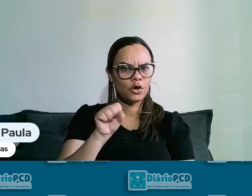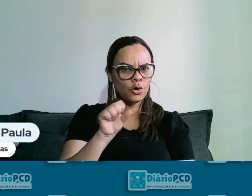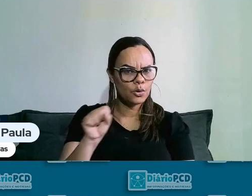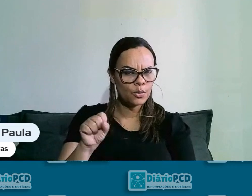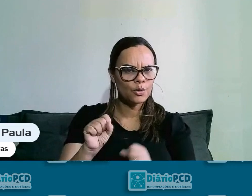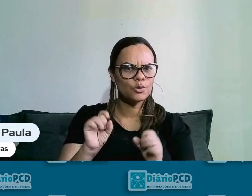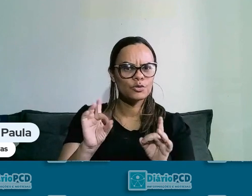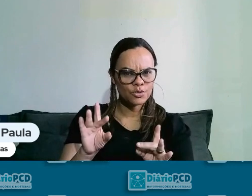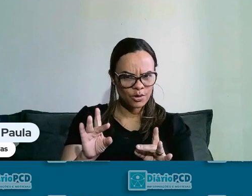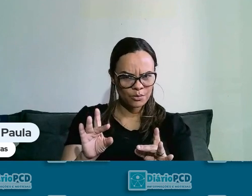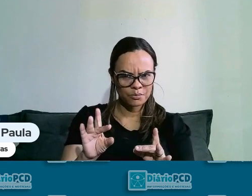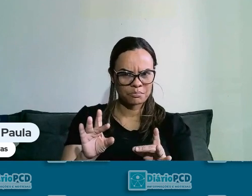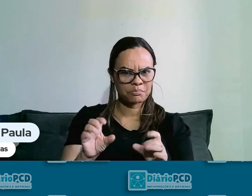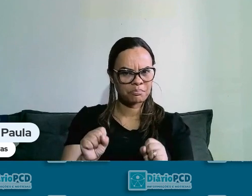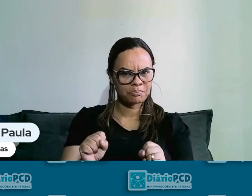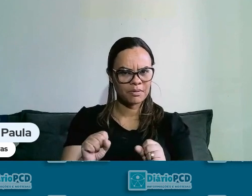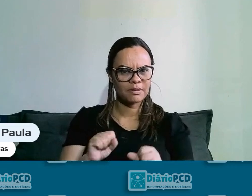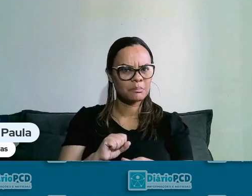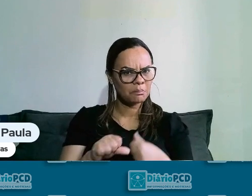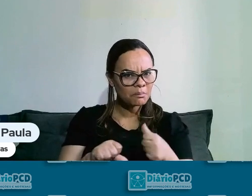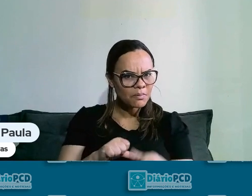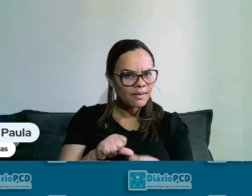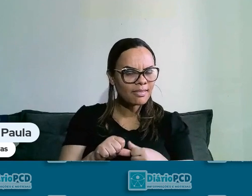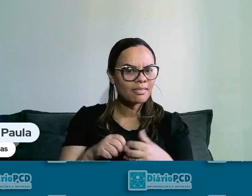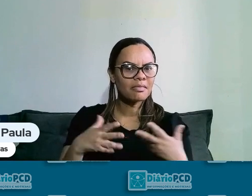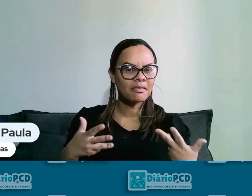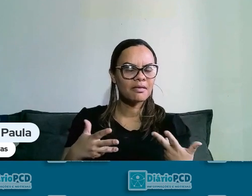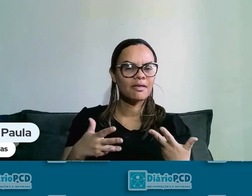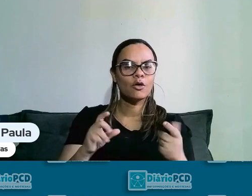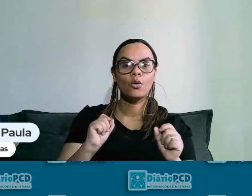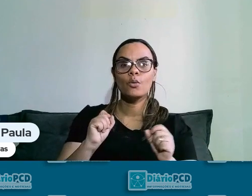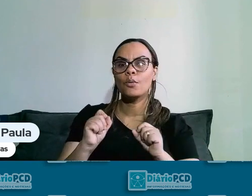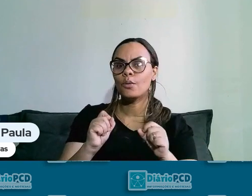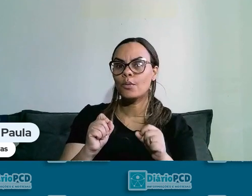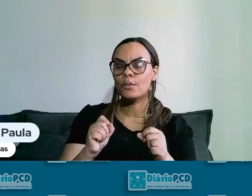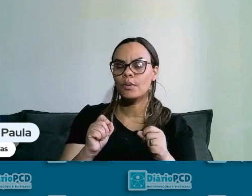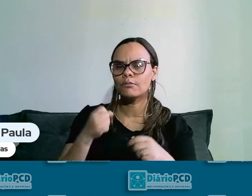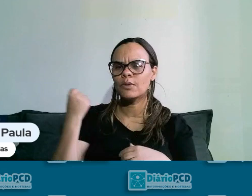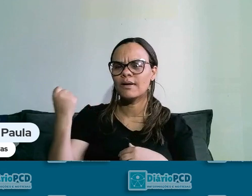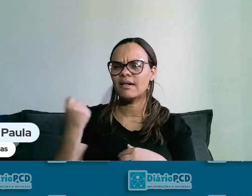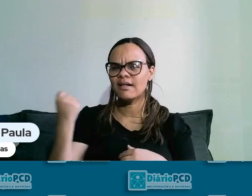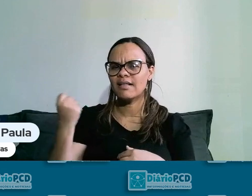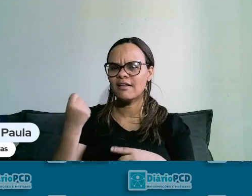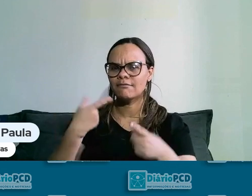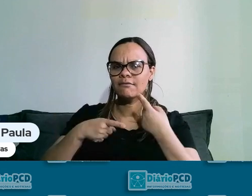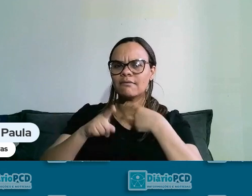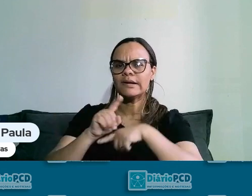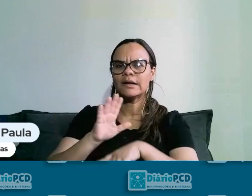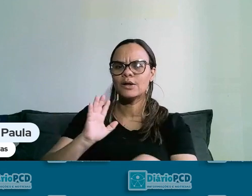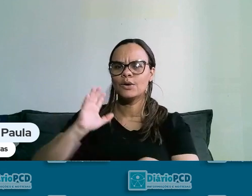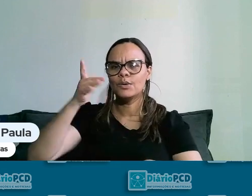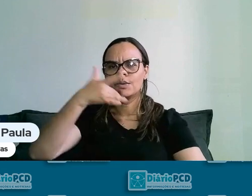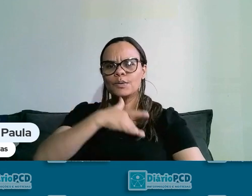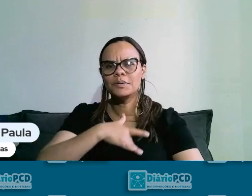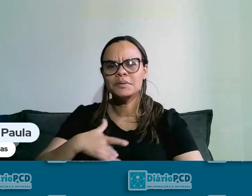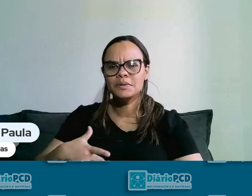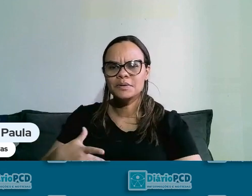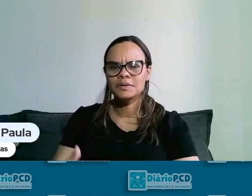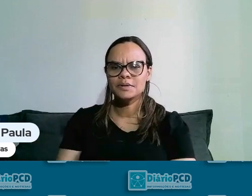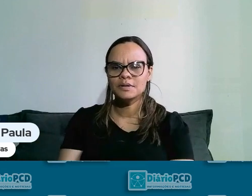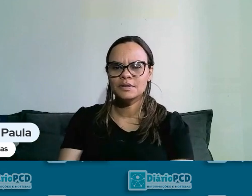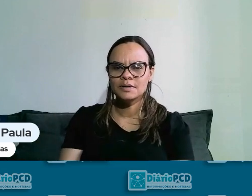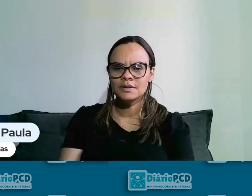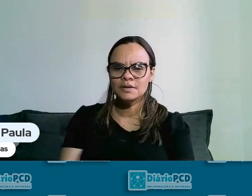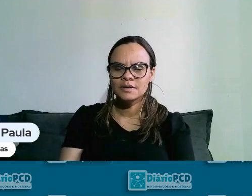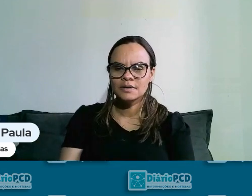SUS, como ele disse. O que é que pode ter agravado o quadro de saúde de Fausto Silva